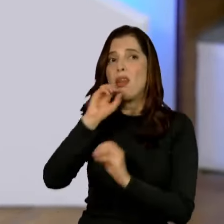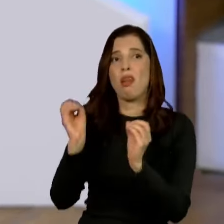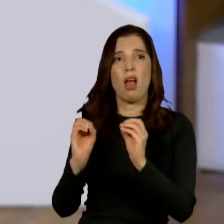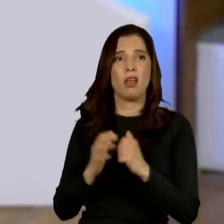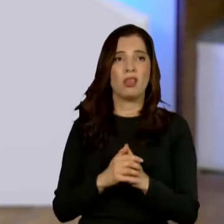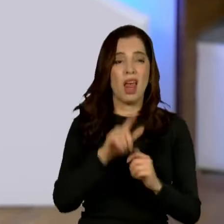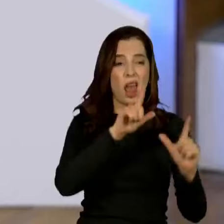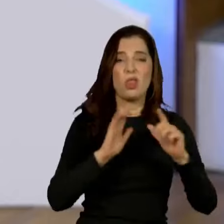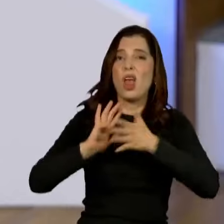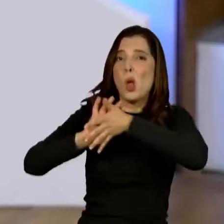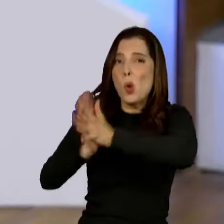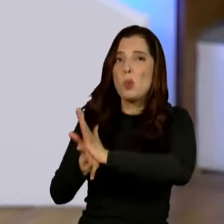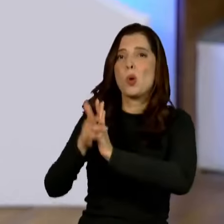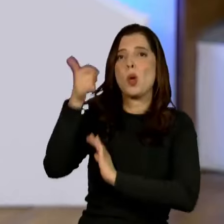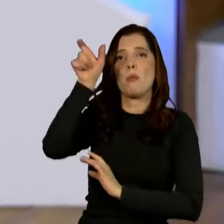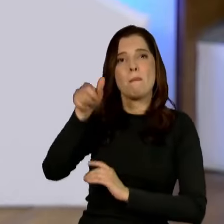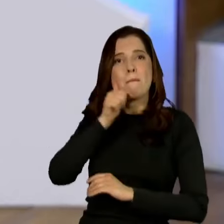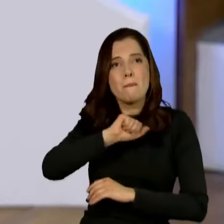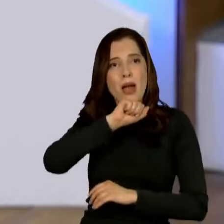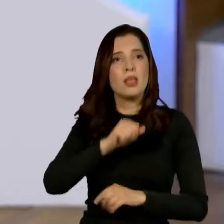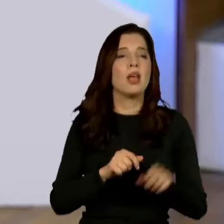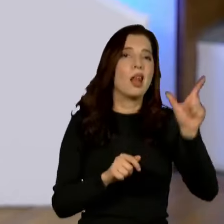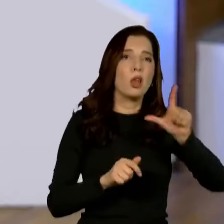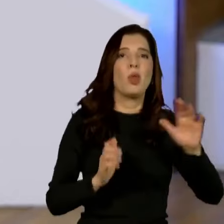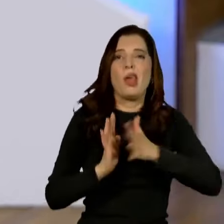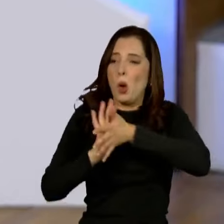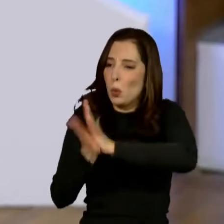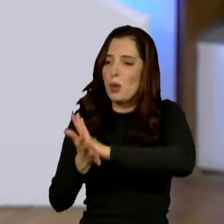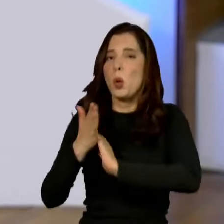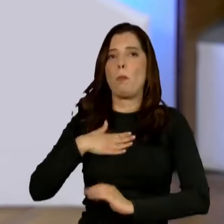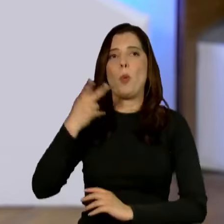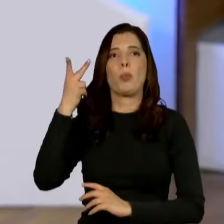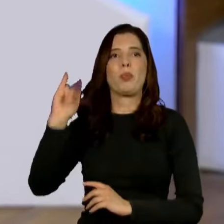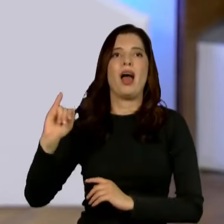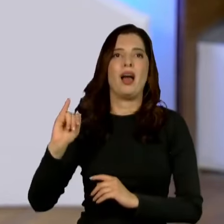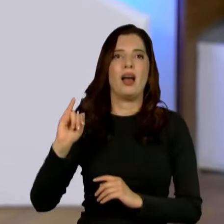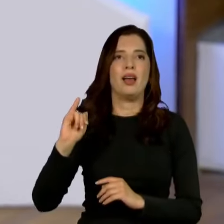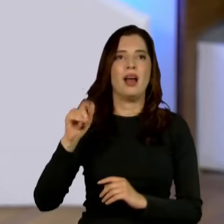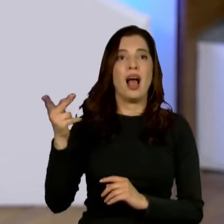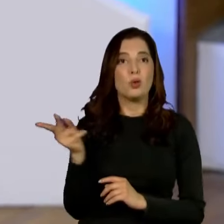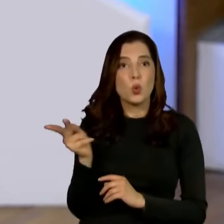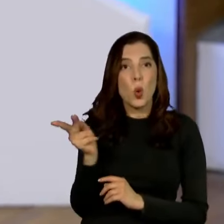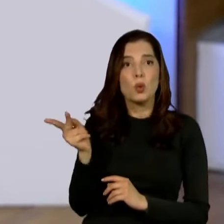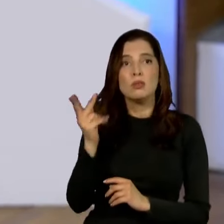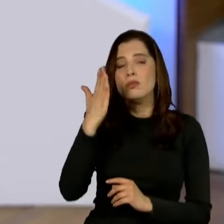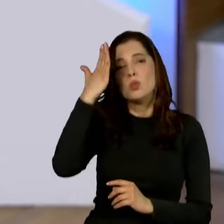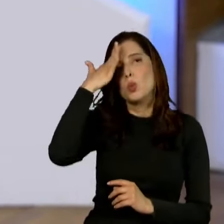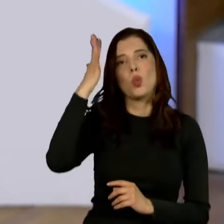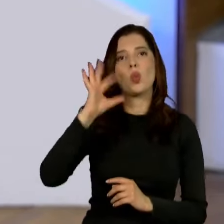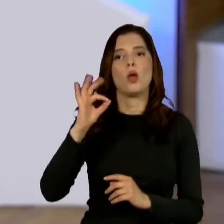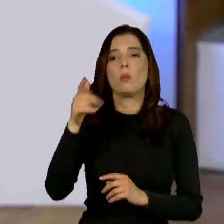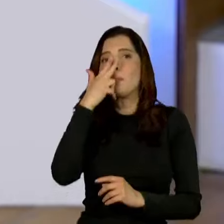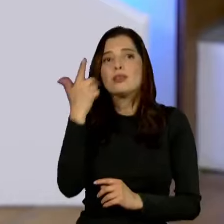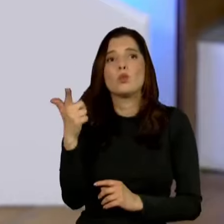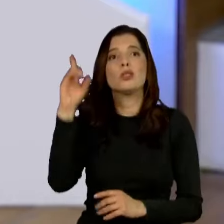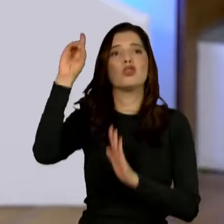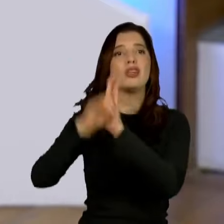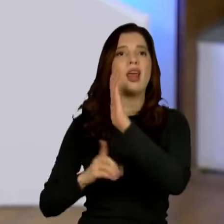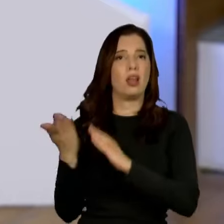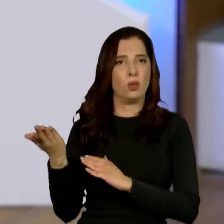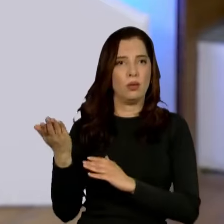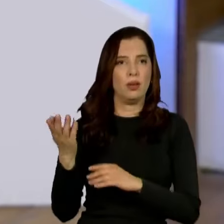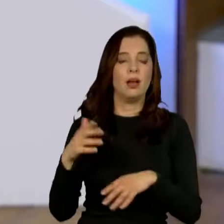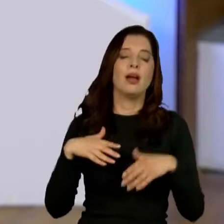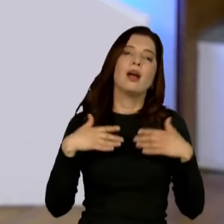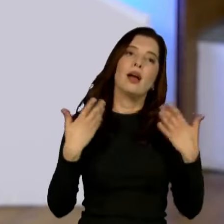literatura humilhava minha mãe. A literatura humilhava meu pai. Eles não eram legítimos. Então,